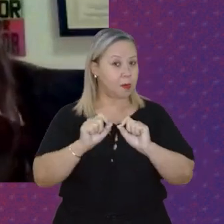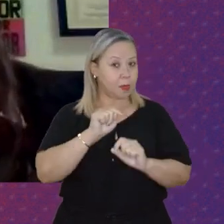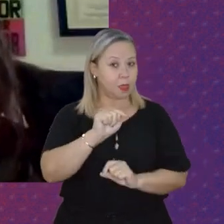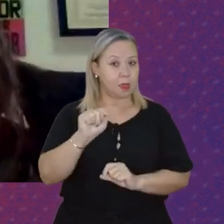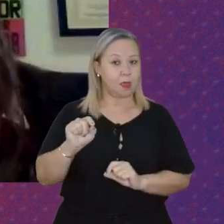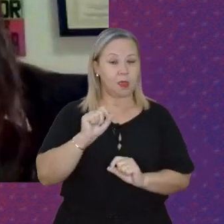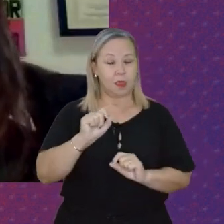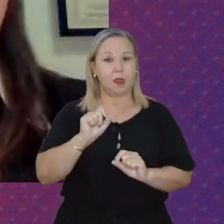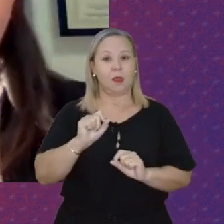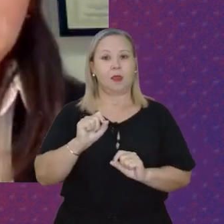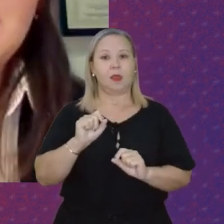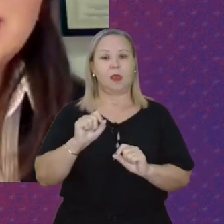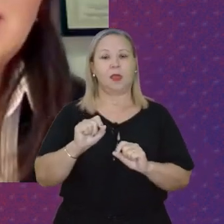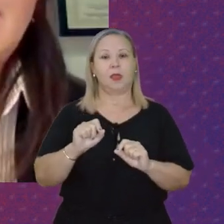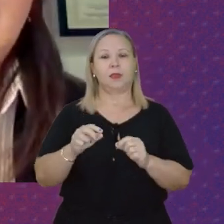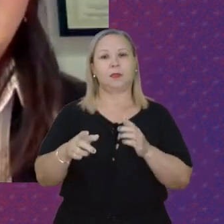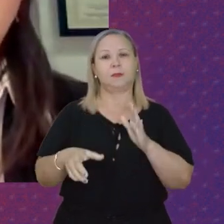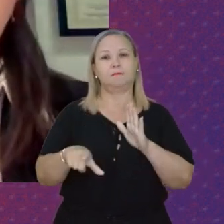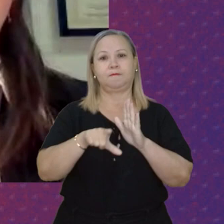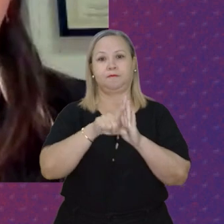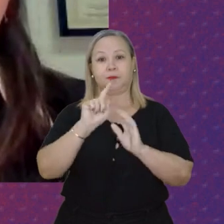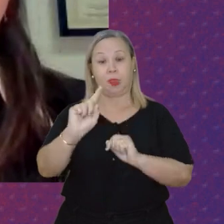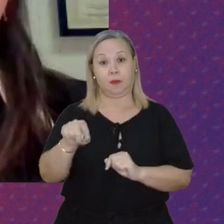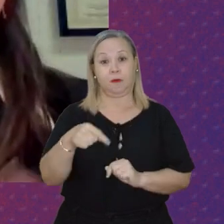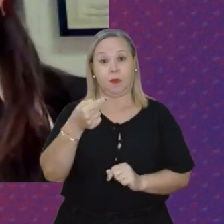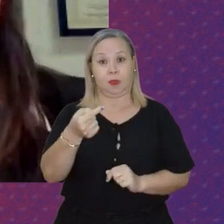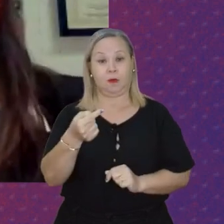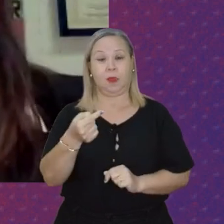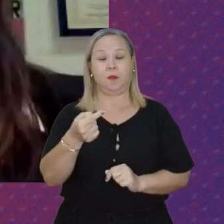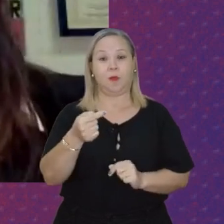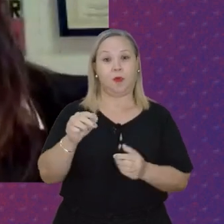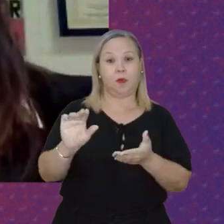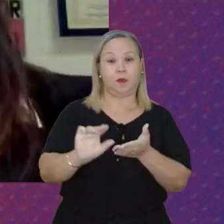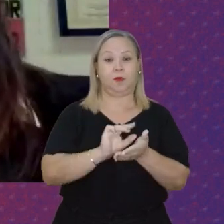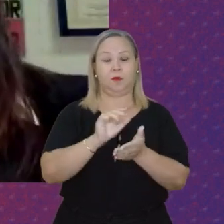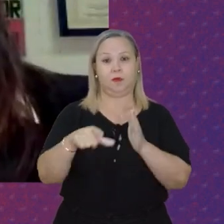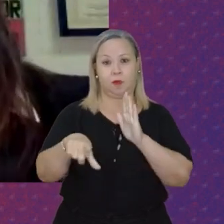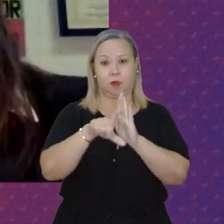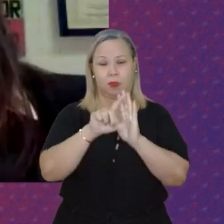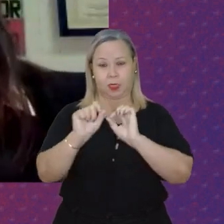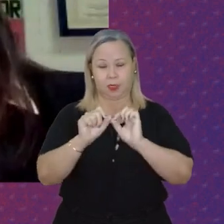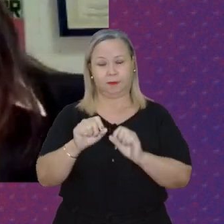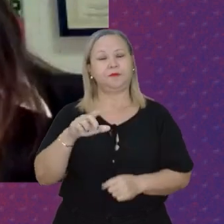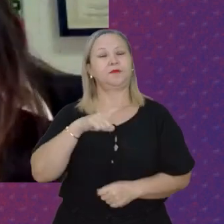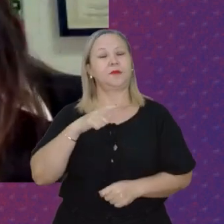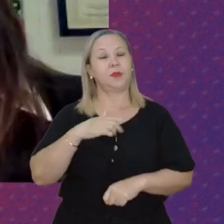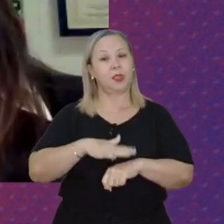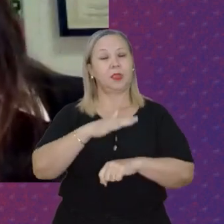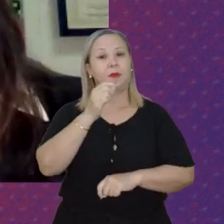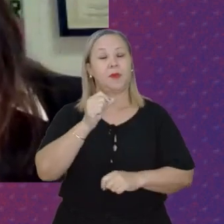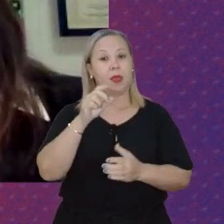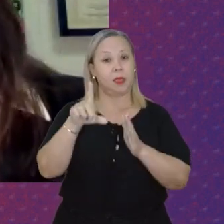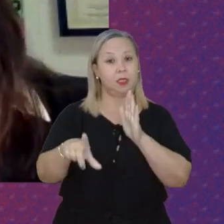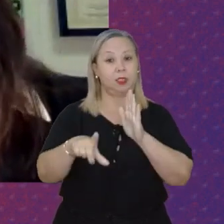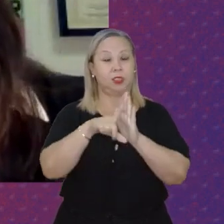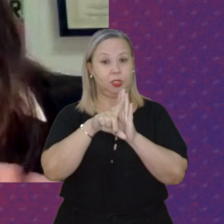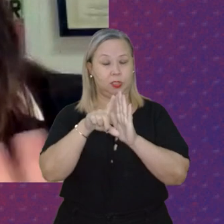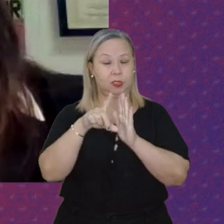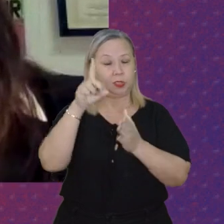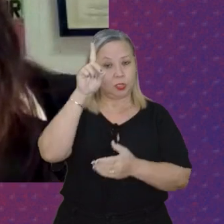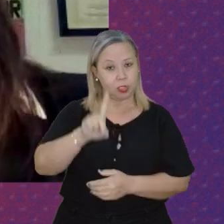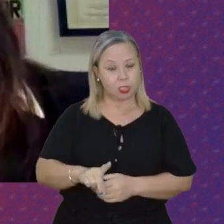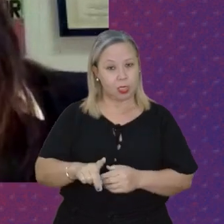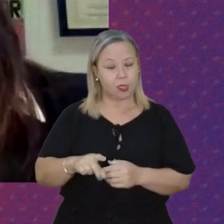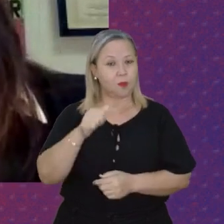esse dispositivo constitucional que veio depois da lei. A lei, ela garante mais direitos para as mulheres do que está escrito na Constituição. A Constituição está